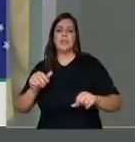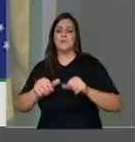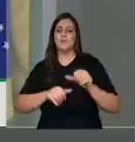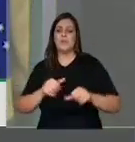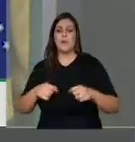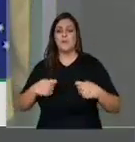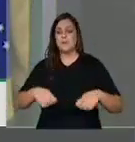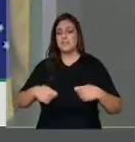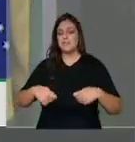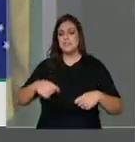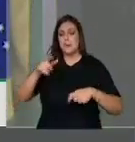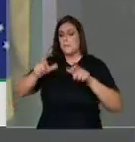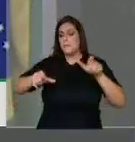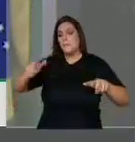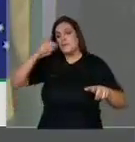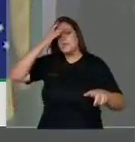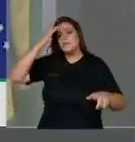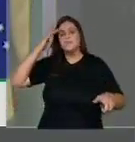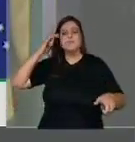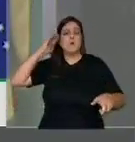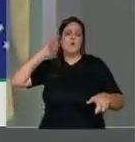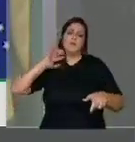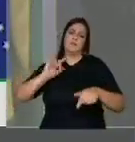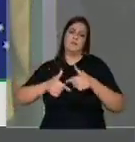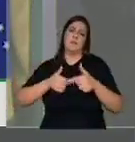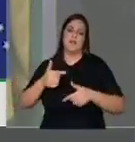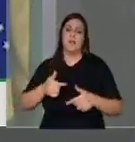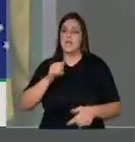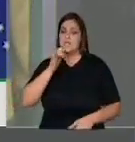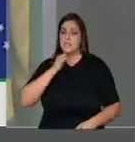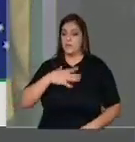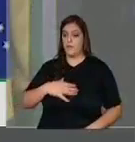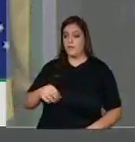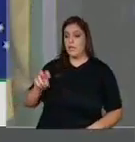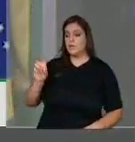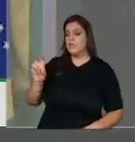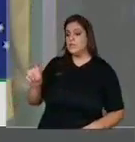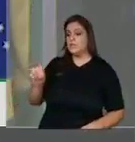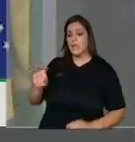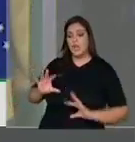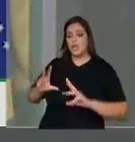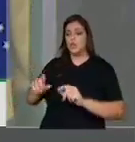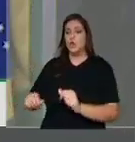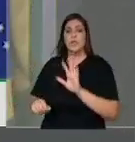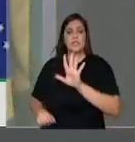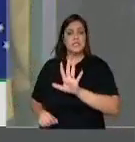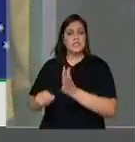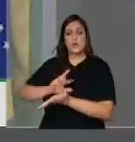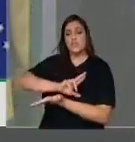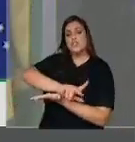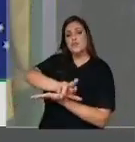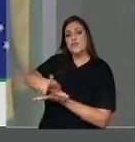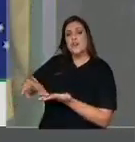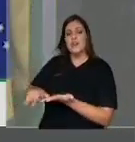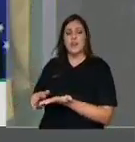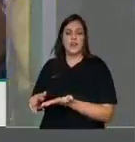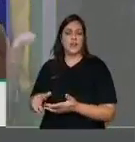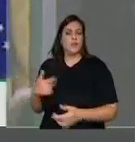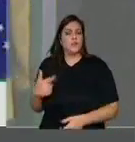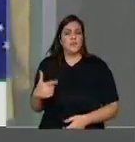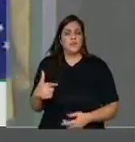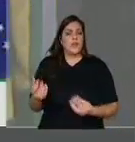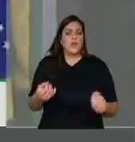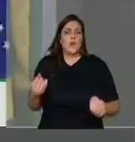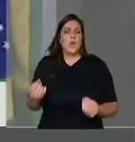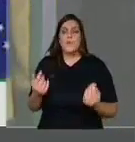são iguais. Você tem 5 filhos, nenhum é igual ao outro. E não há a menor possibilidade de você criar uma unidade de